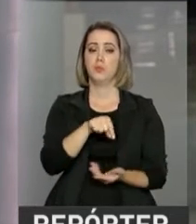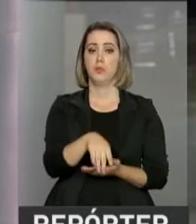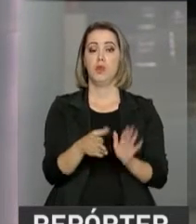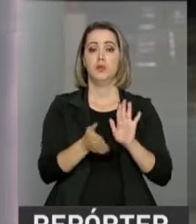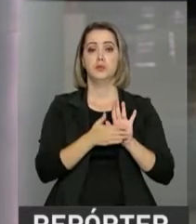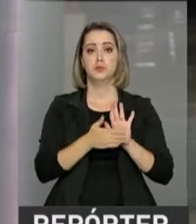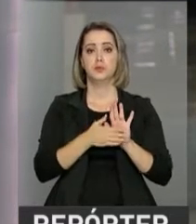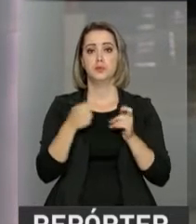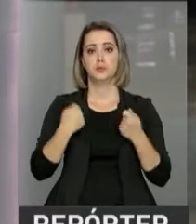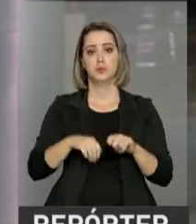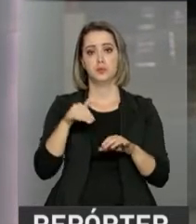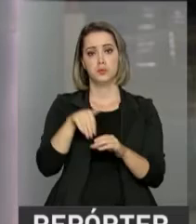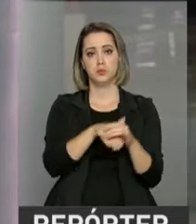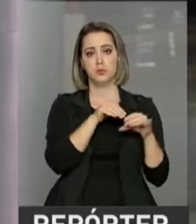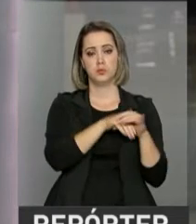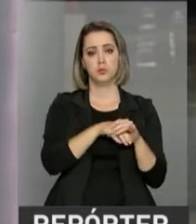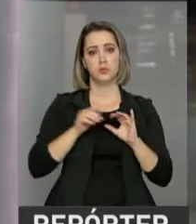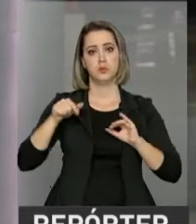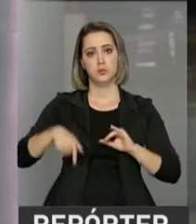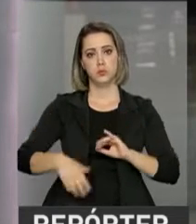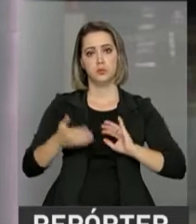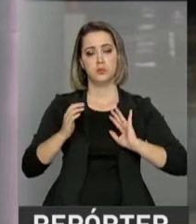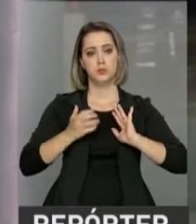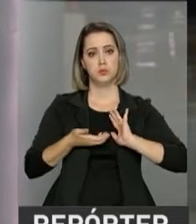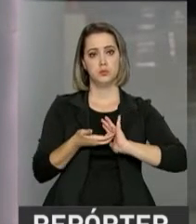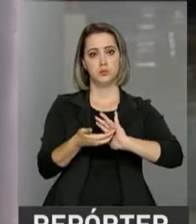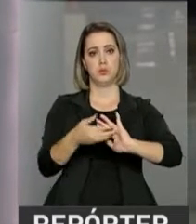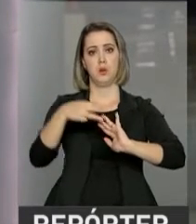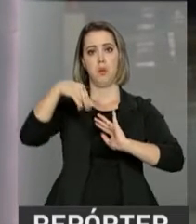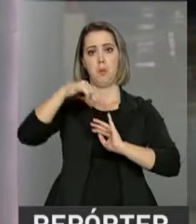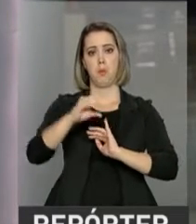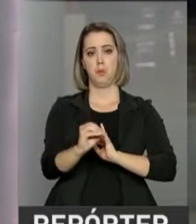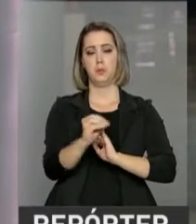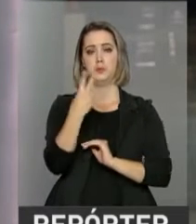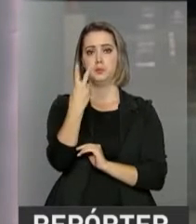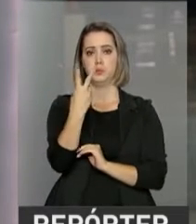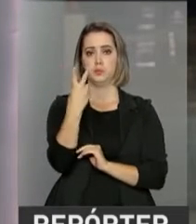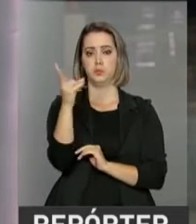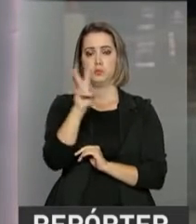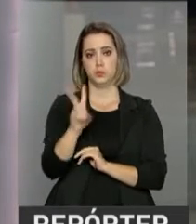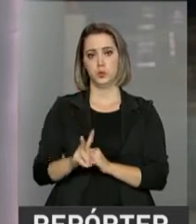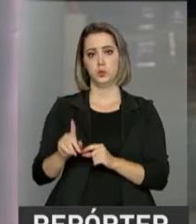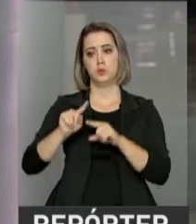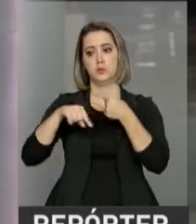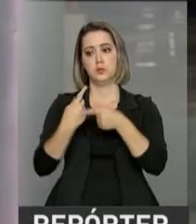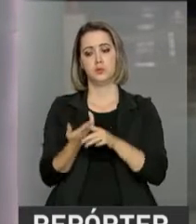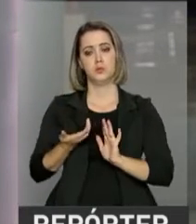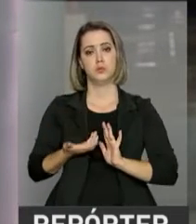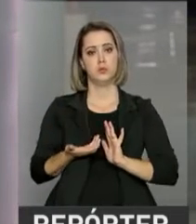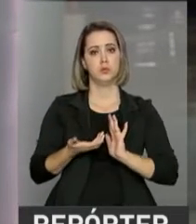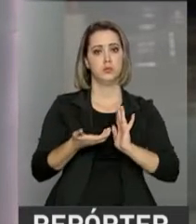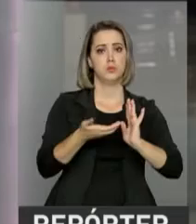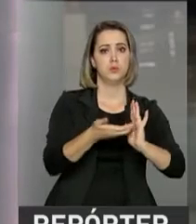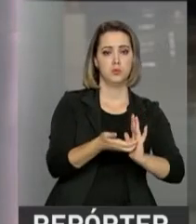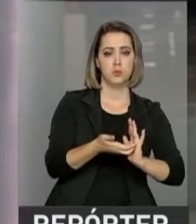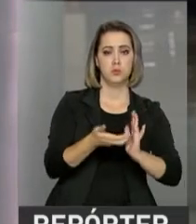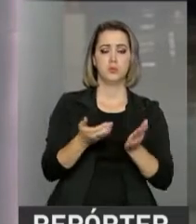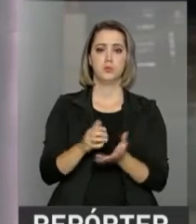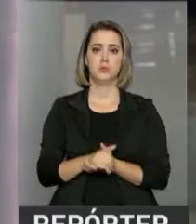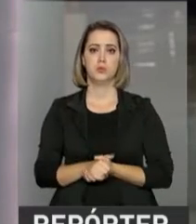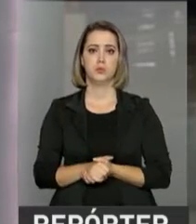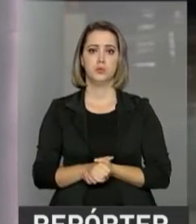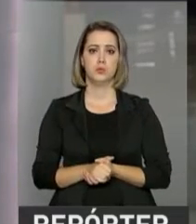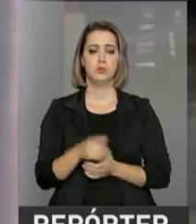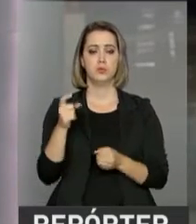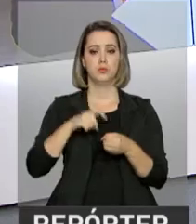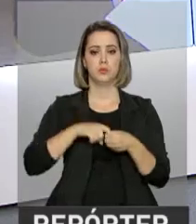projeto deve ser votado no plenário da Câmara em maio, em 2 turnos. Em seguida, segue para análise dos senadores.